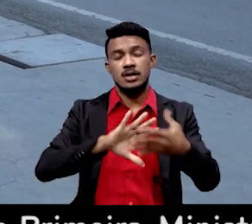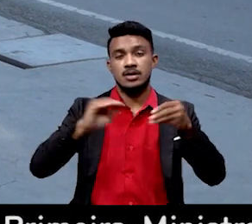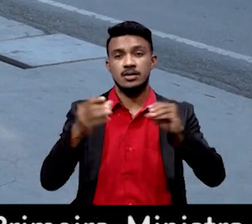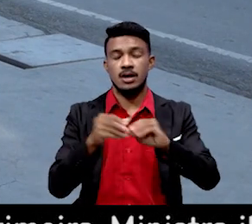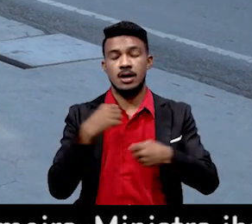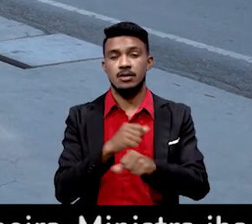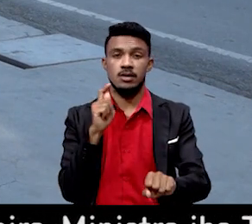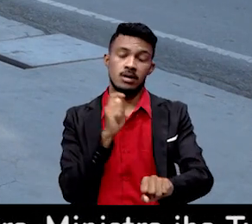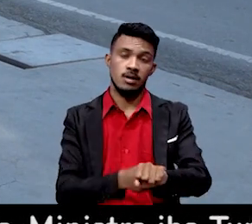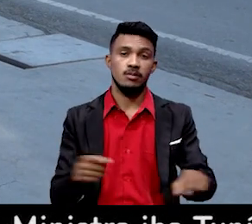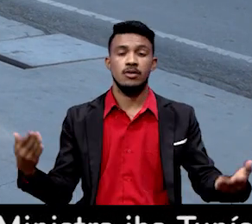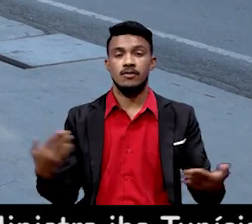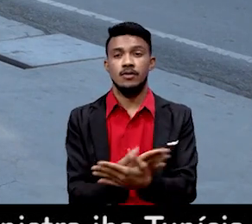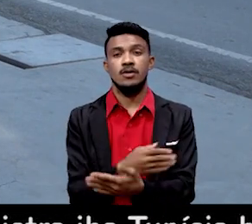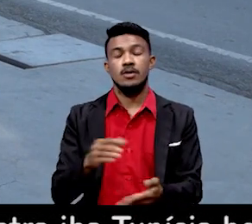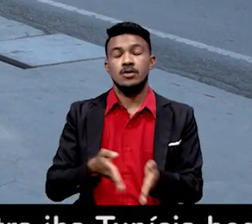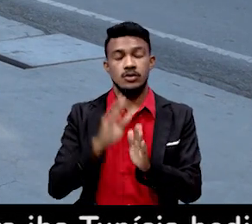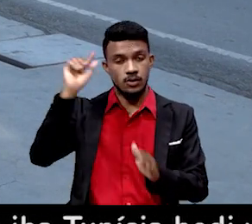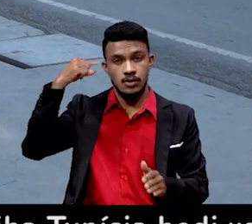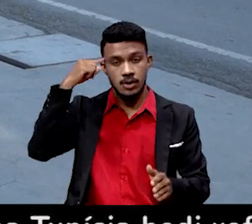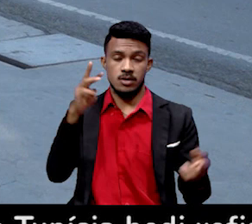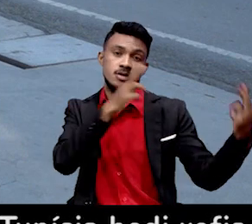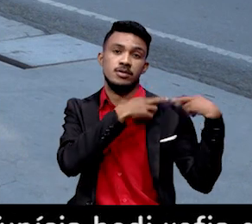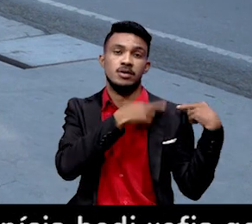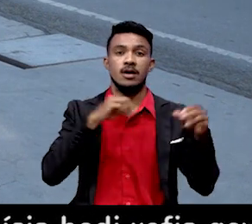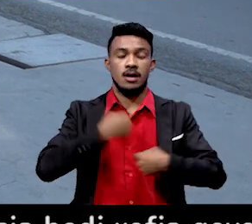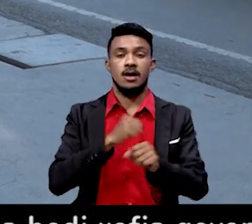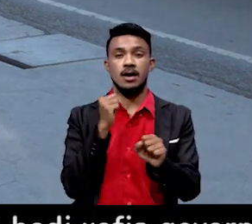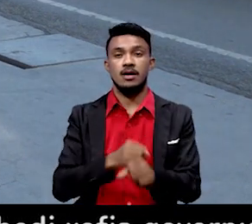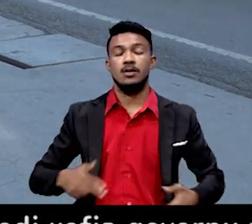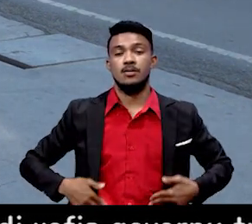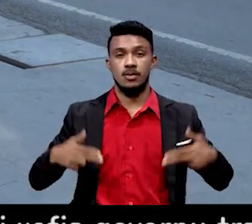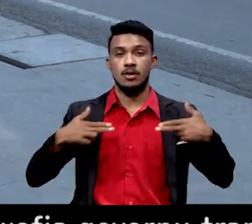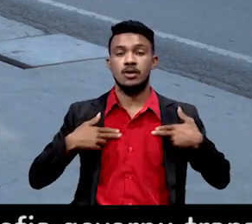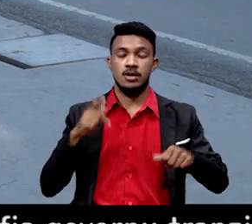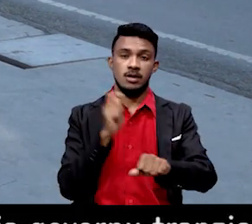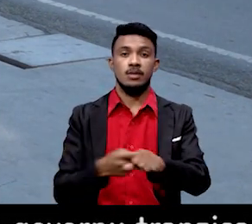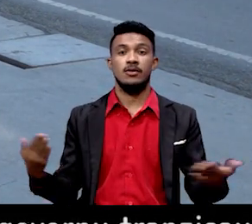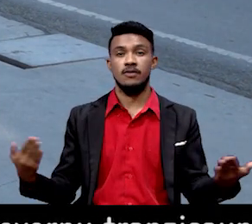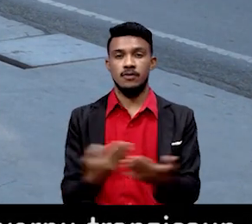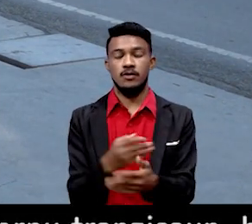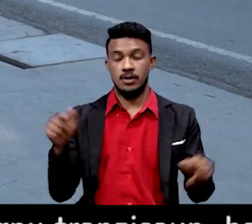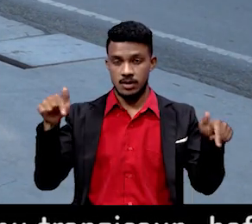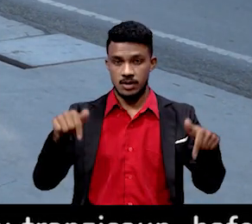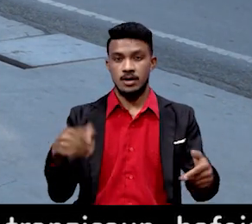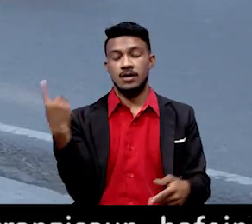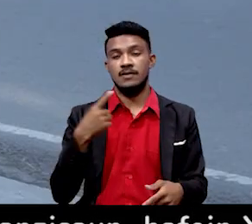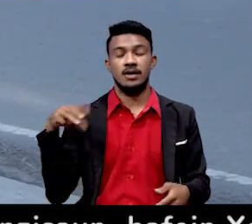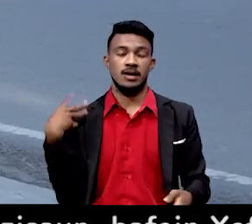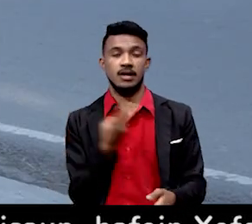fongne, e da bele tabo governo, mas be responsabilidade a tua halau vida tuir condição fong e dané na fatin ia e da